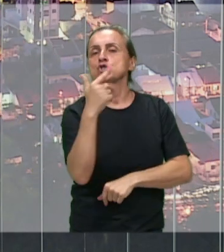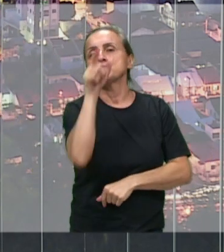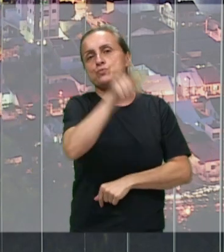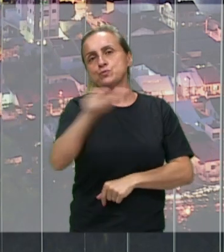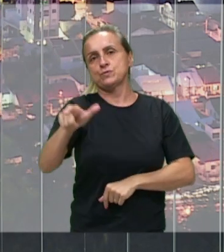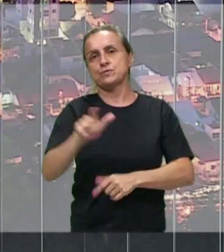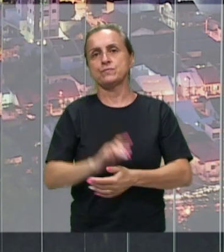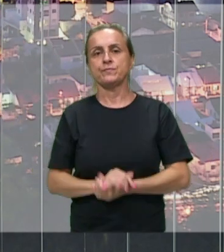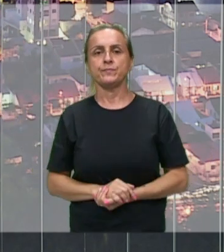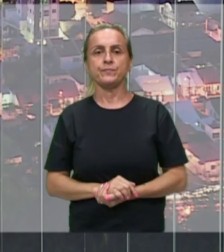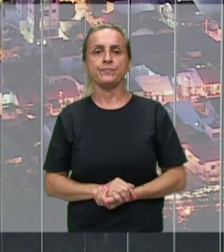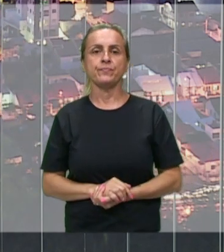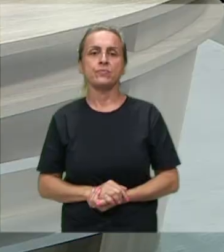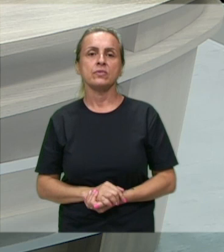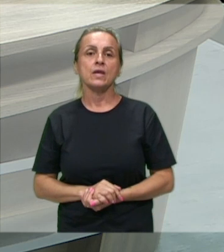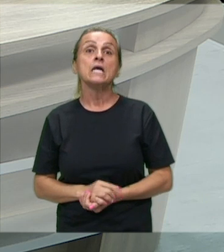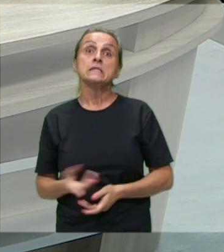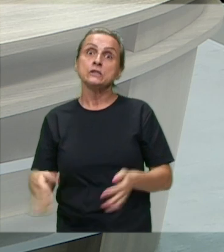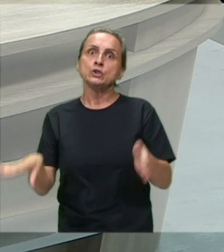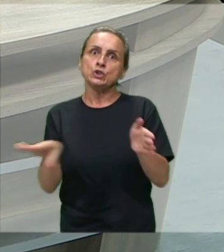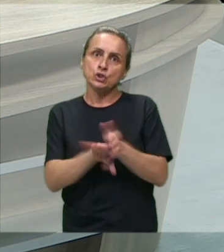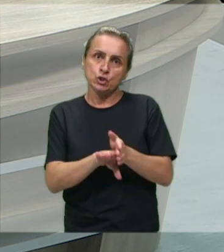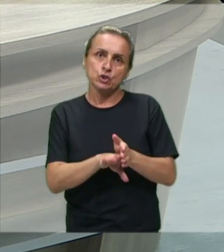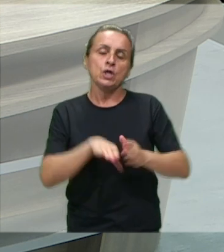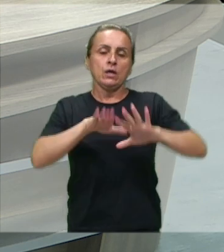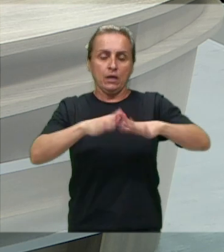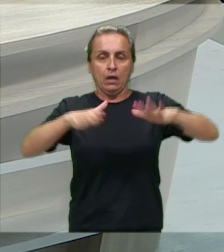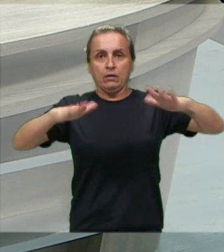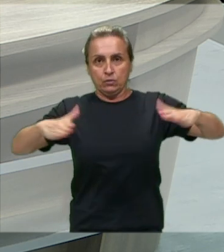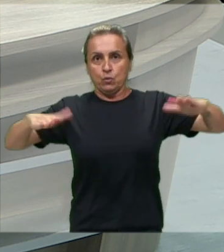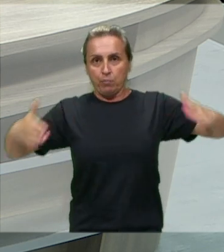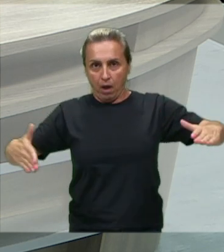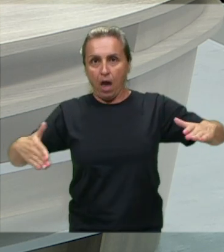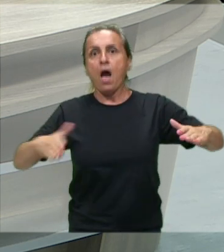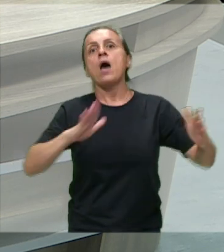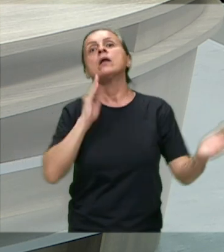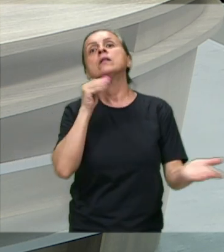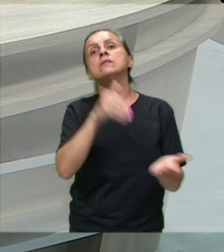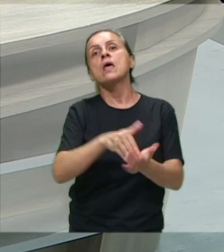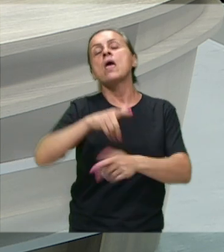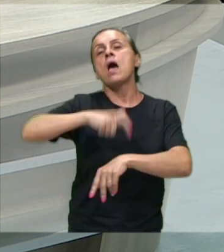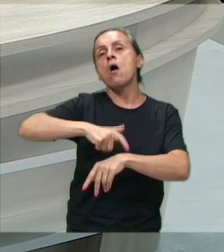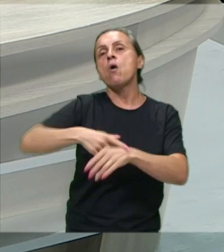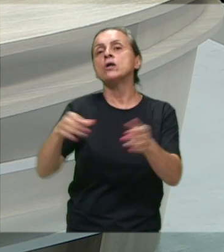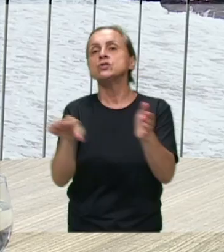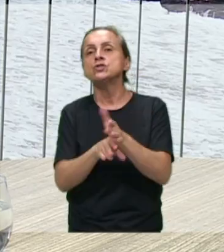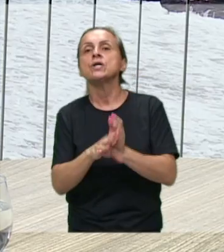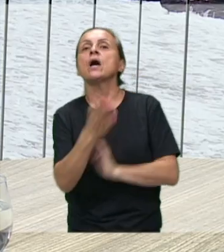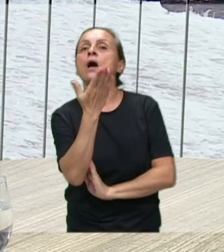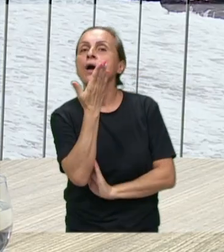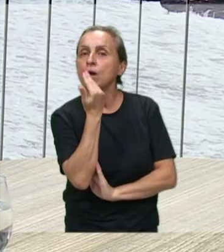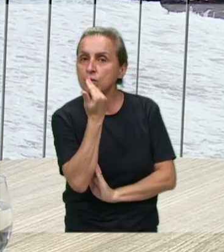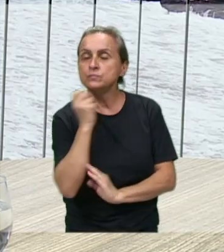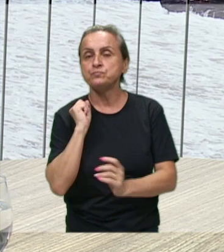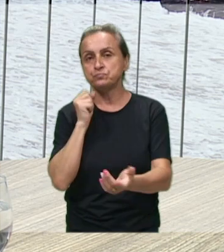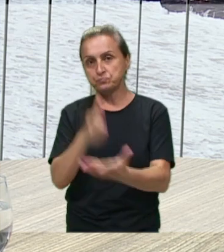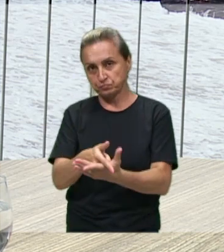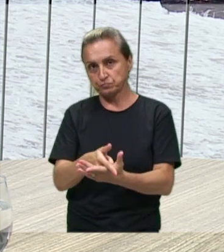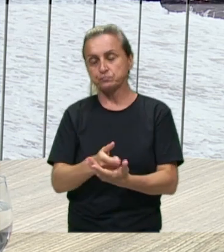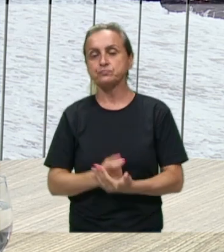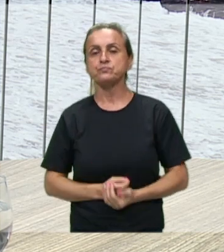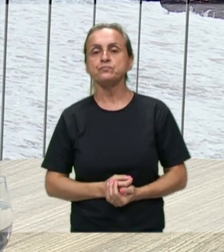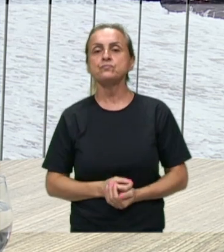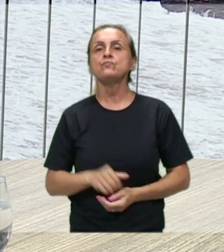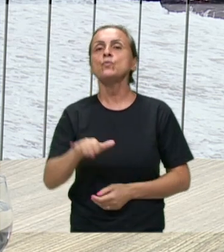capturou em alto mar ou no mar, até a hora que chegar na mesa do consumidor. Quando é uma captura de sardinha, ela vem